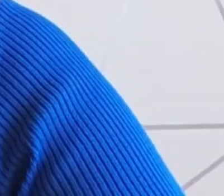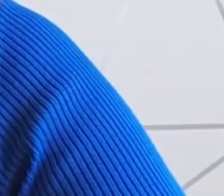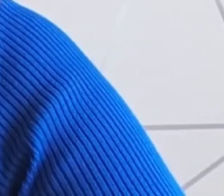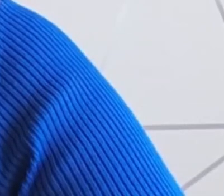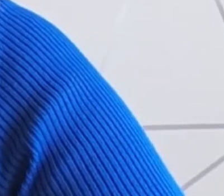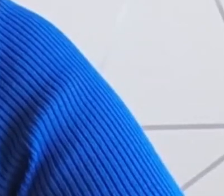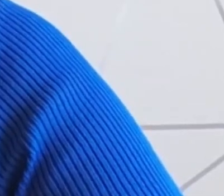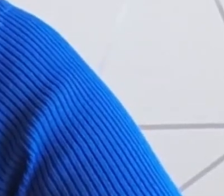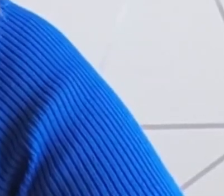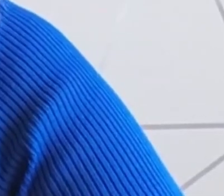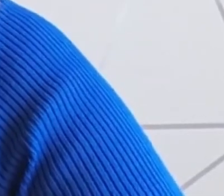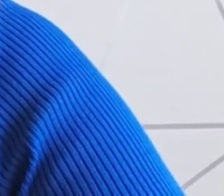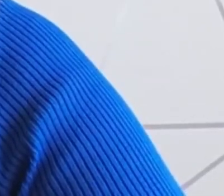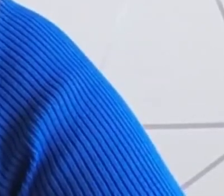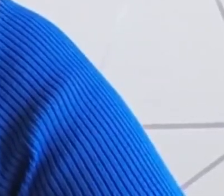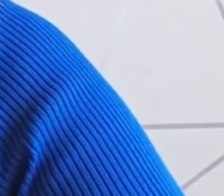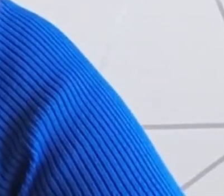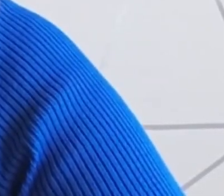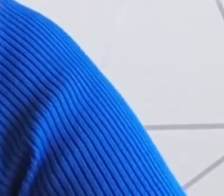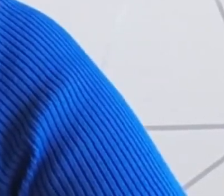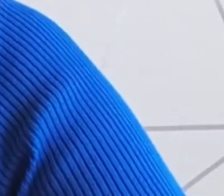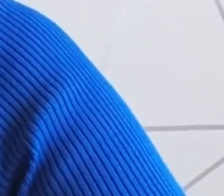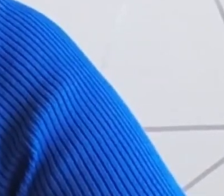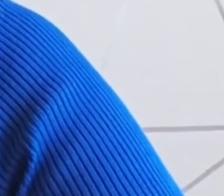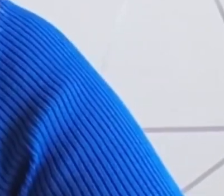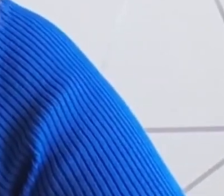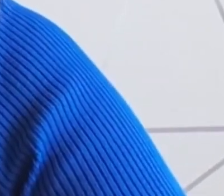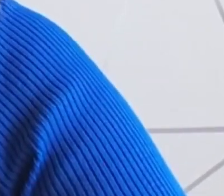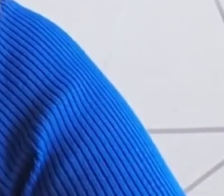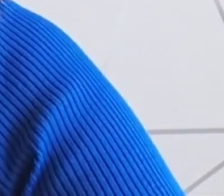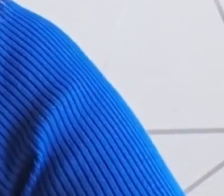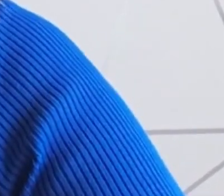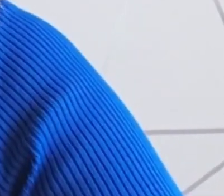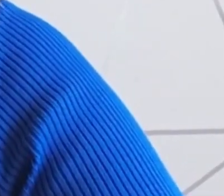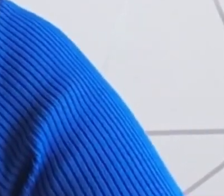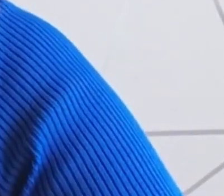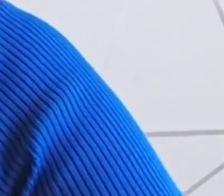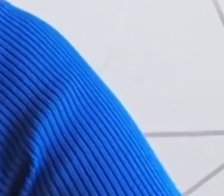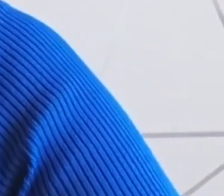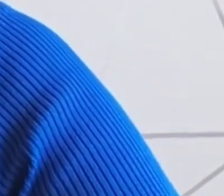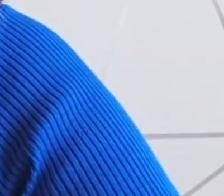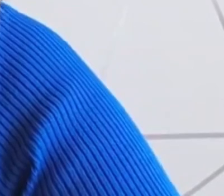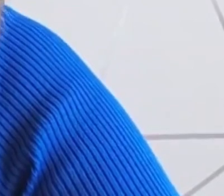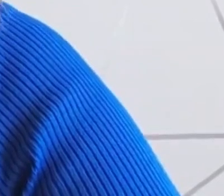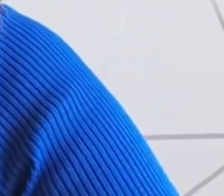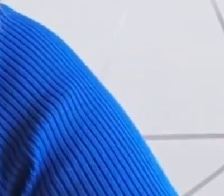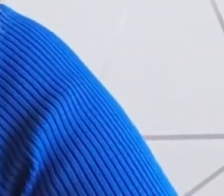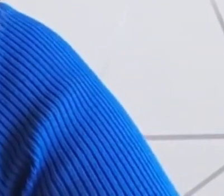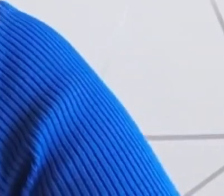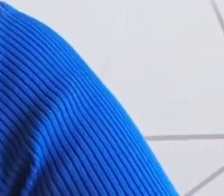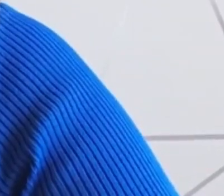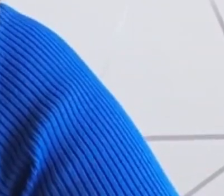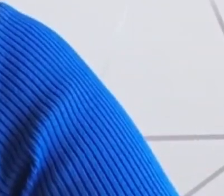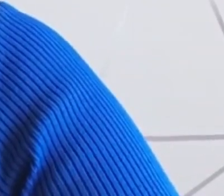a qualidade de vida de toda a população. Esta palestra ficará disponível no canal Educação